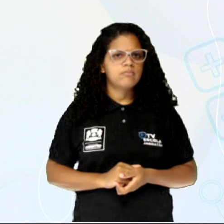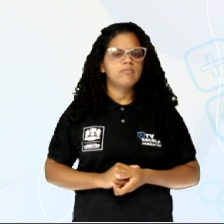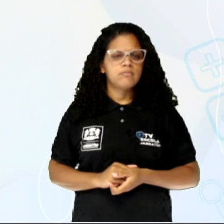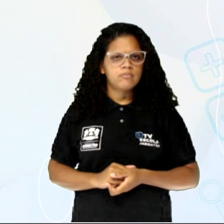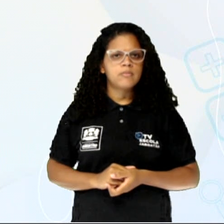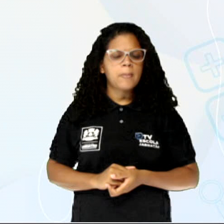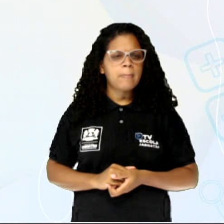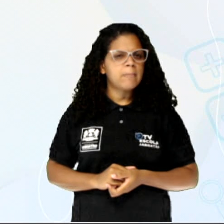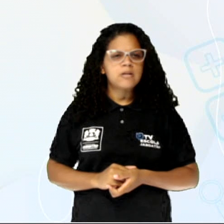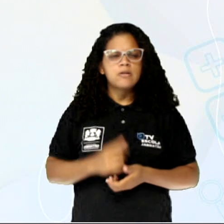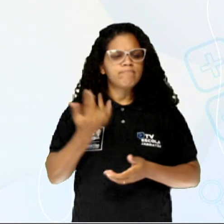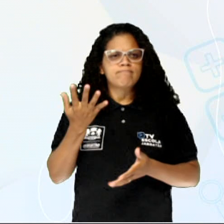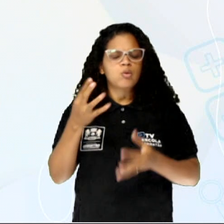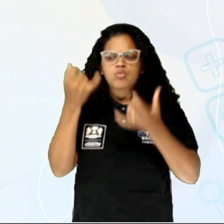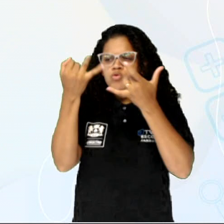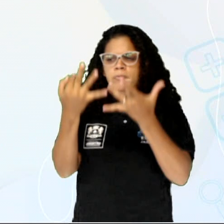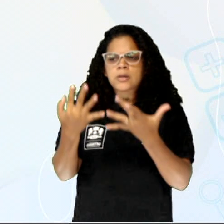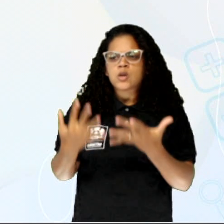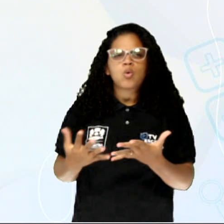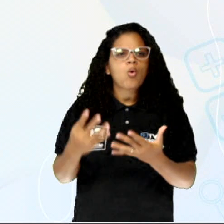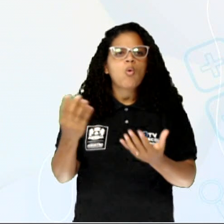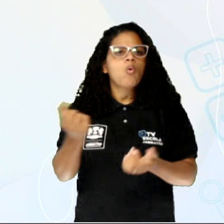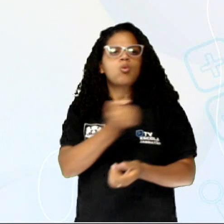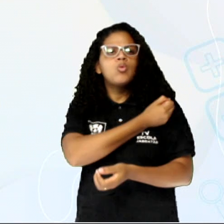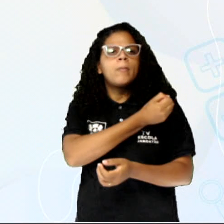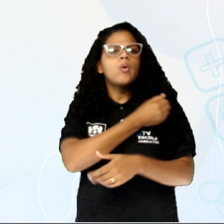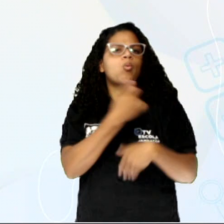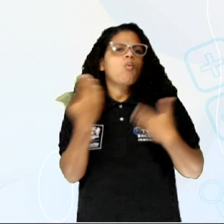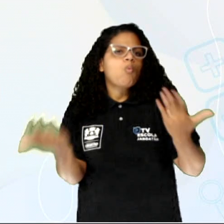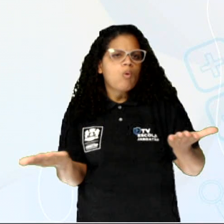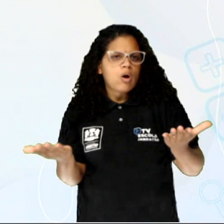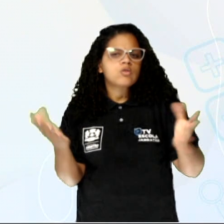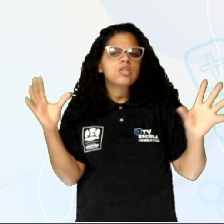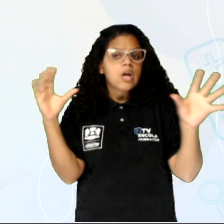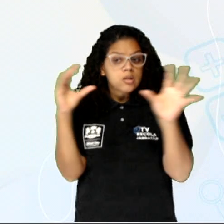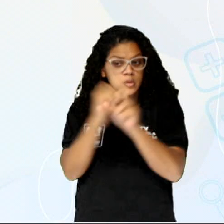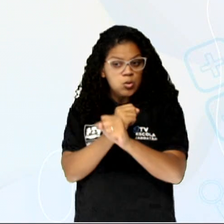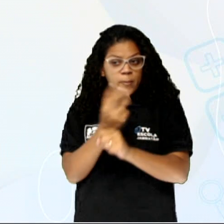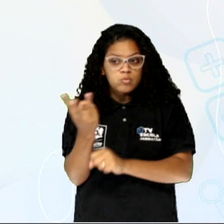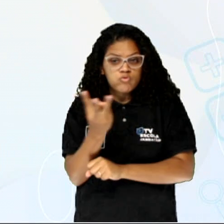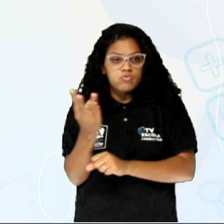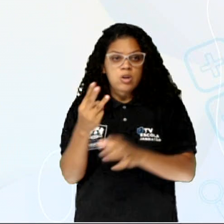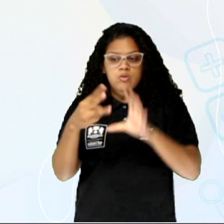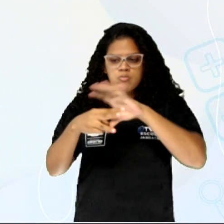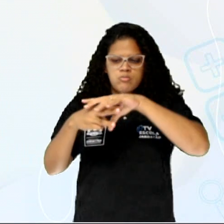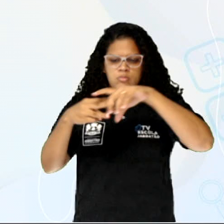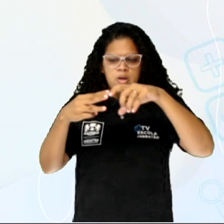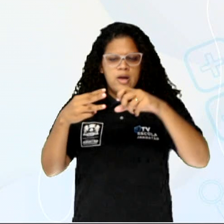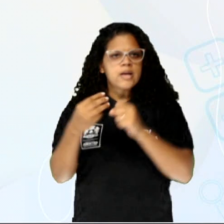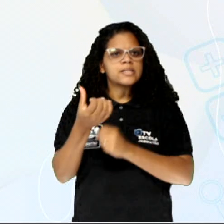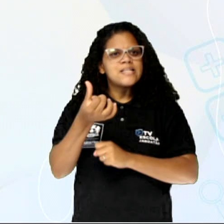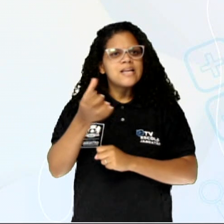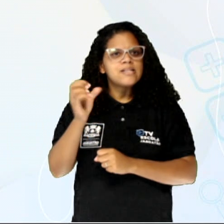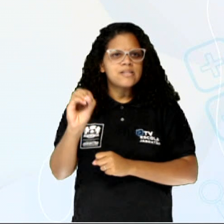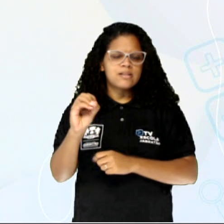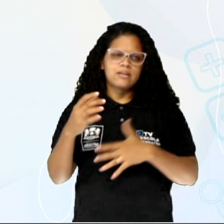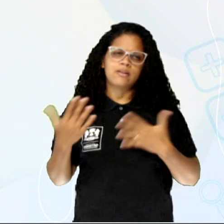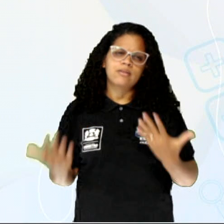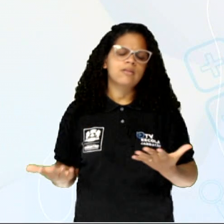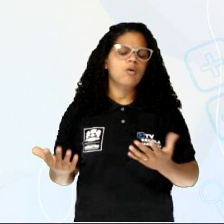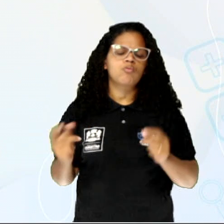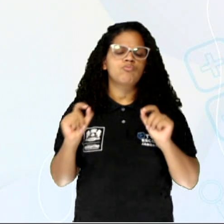ele não disse quem são esses números. Só nos disse que a soma dos 3 é 60. Então, foi o seguinte, eu vou